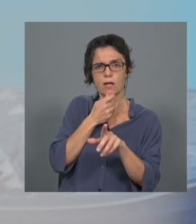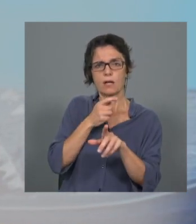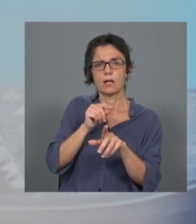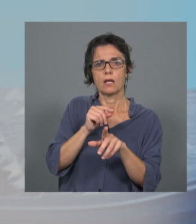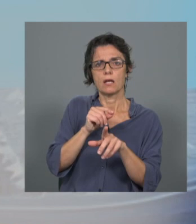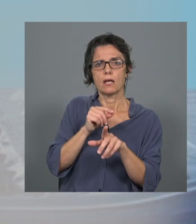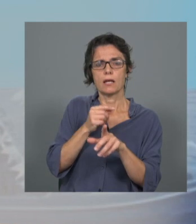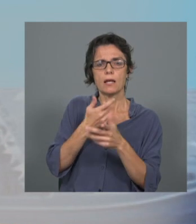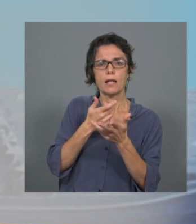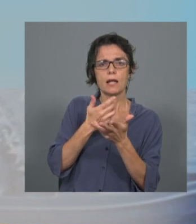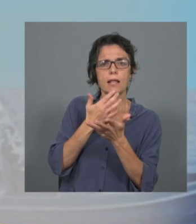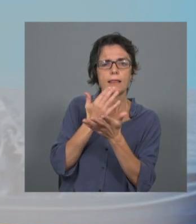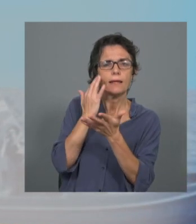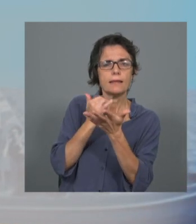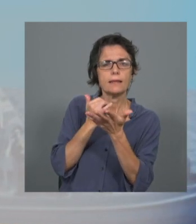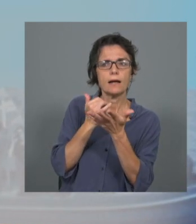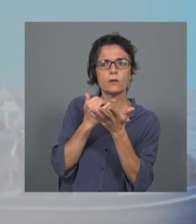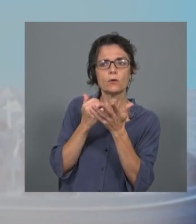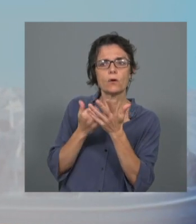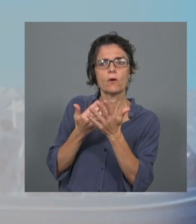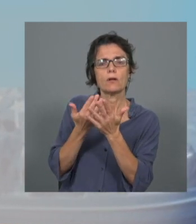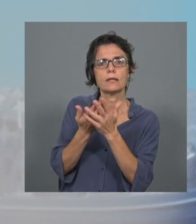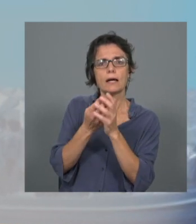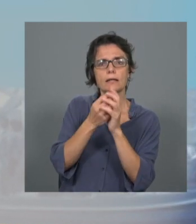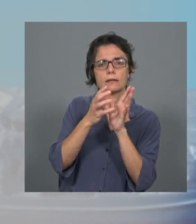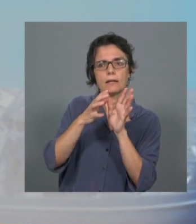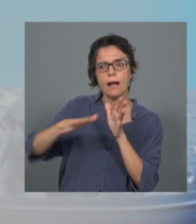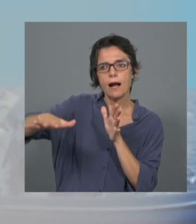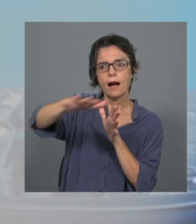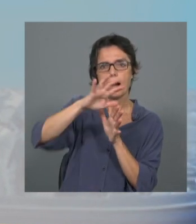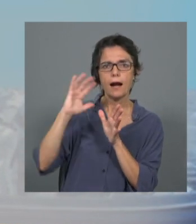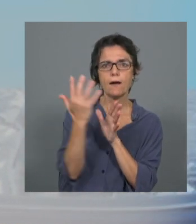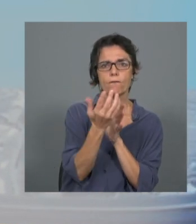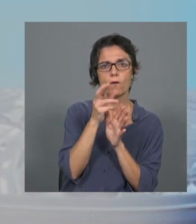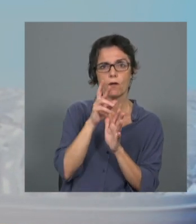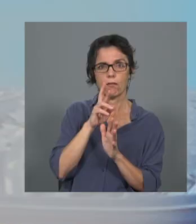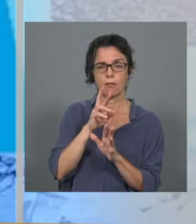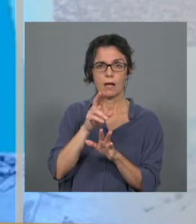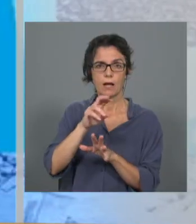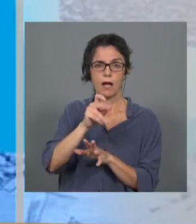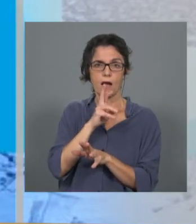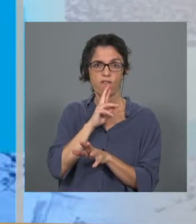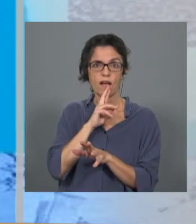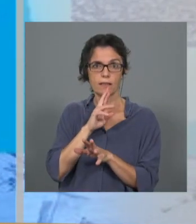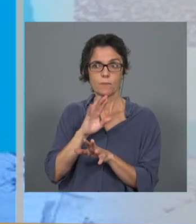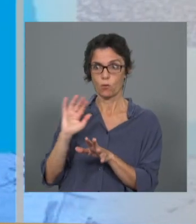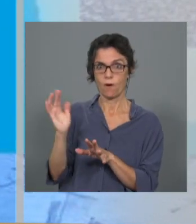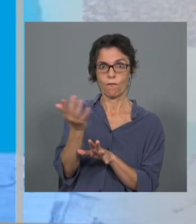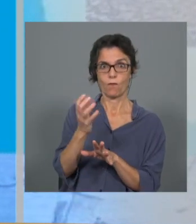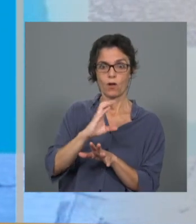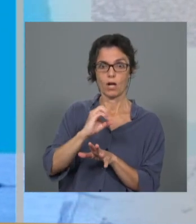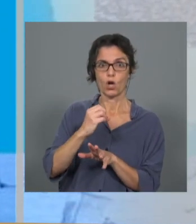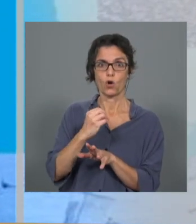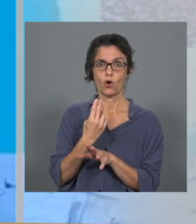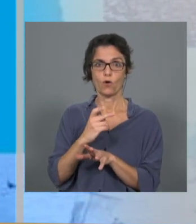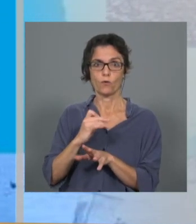recriar estes ambientes típicos de Fátima, ali da zona circundante da Cova da Iria. Sim, claramente. Foi uma preocupação, foi